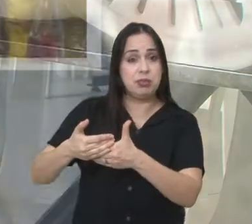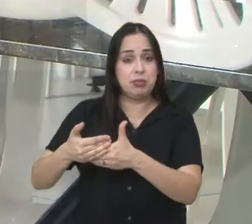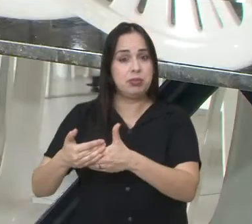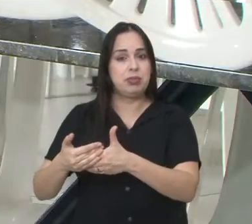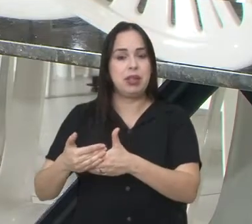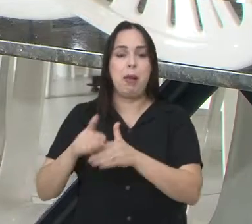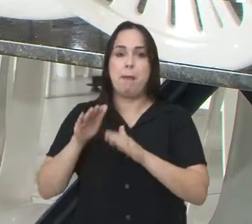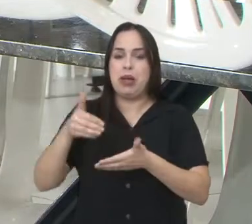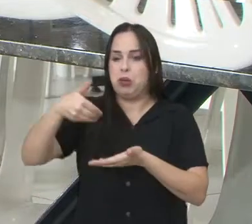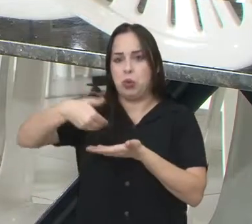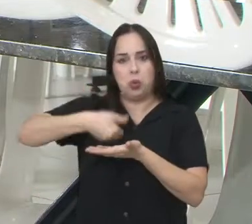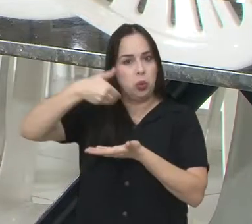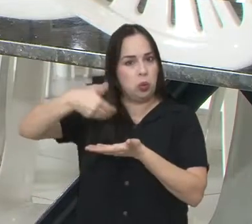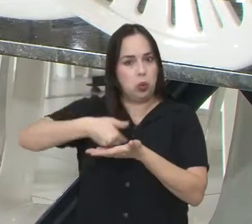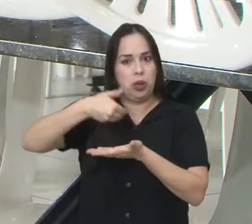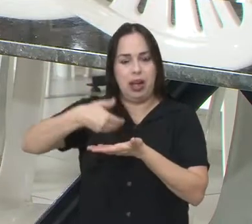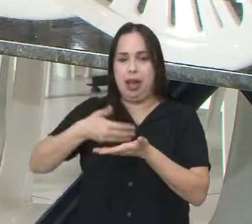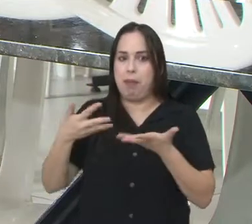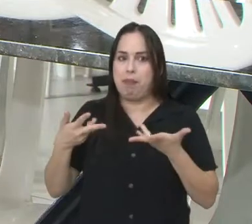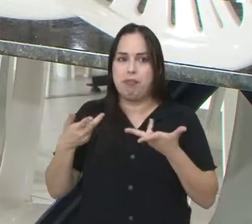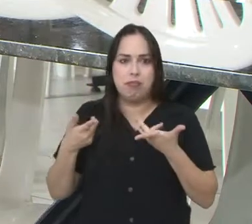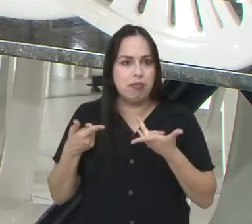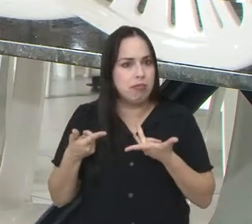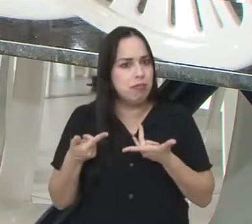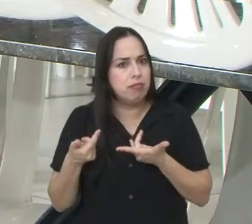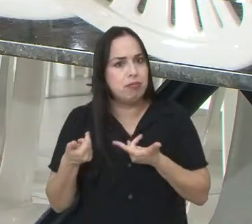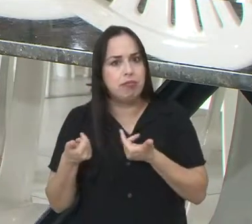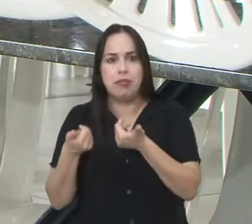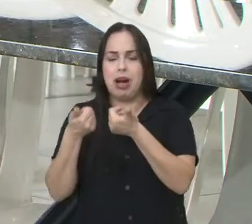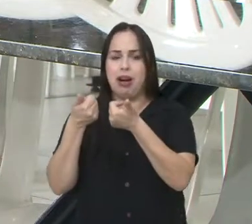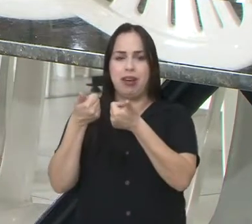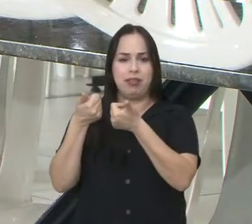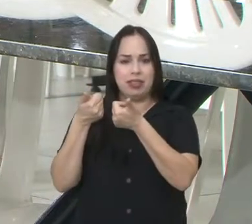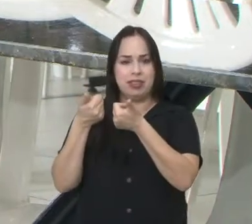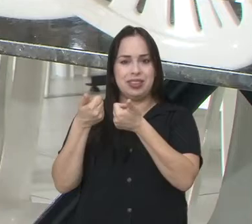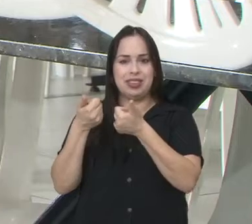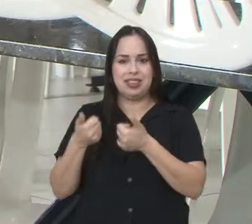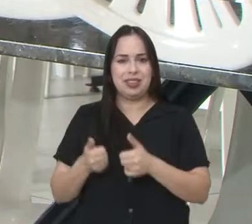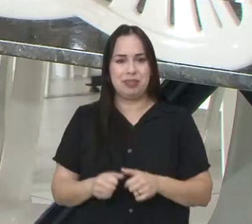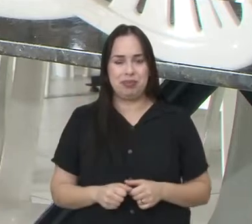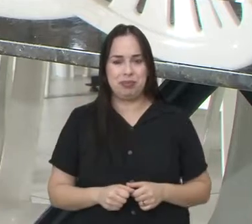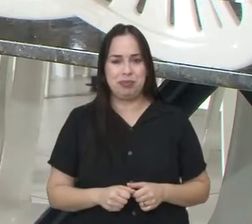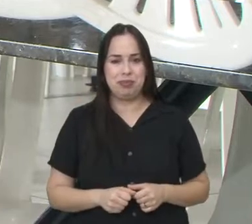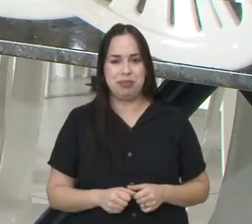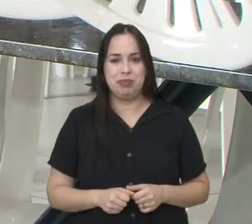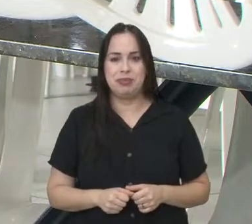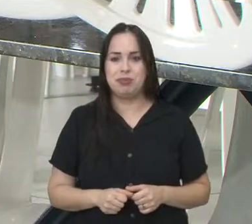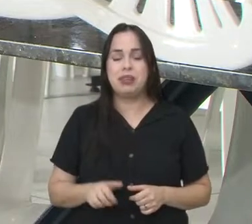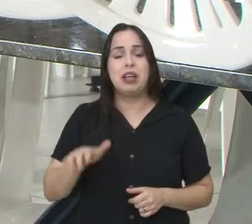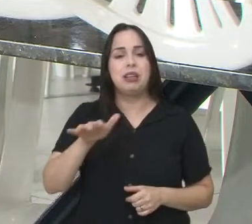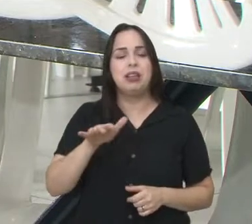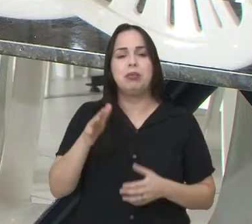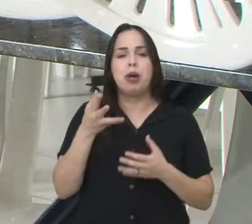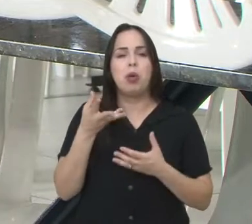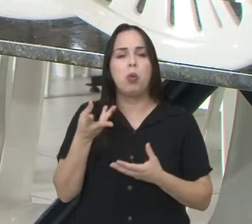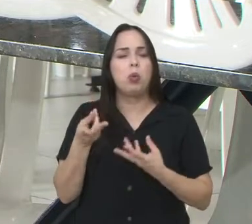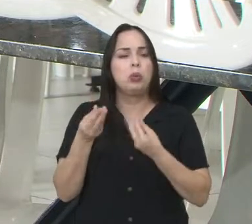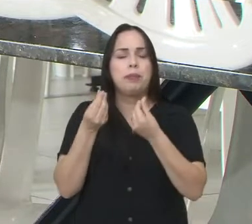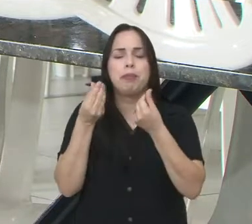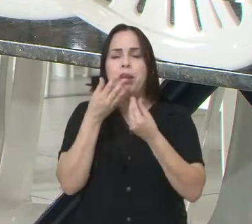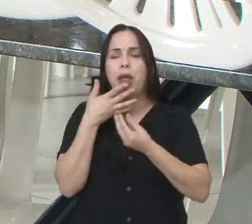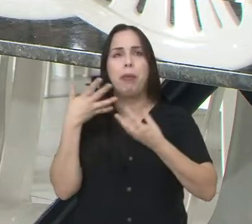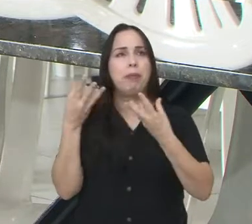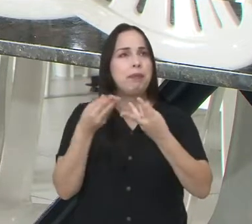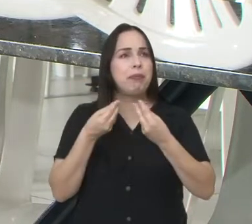do Corujão era sensacional, assim, fora de série esse caldinho do Corujão, ele tinha uma qualidade incrível,